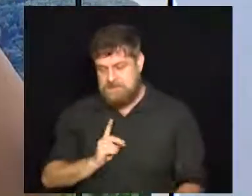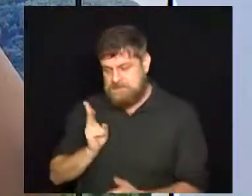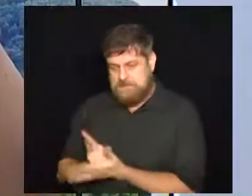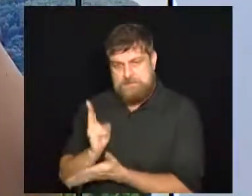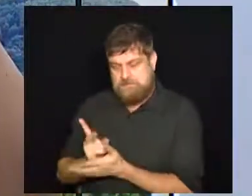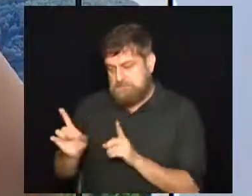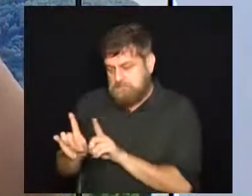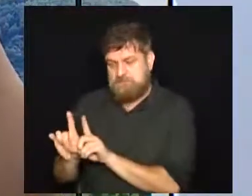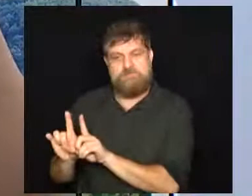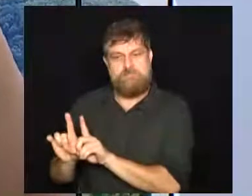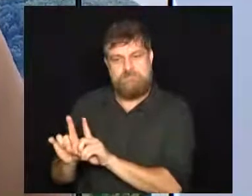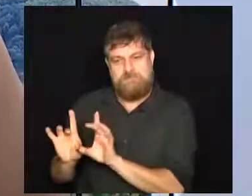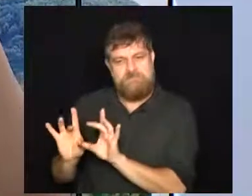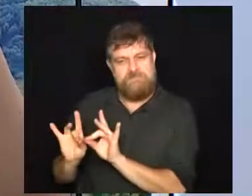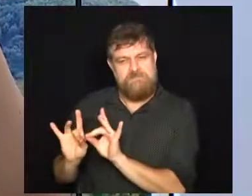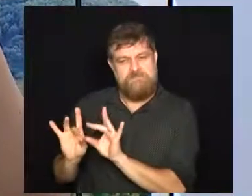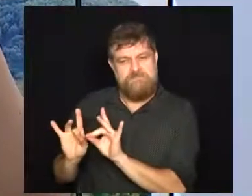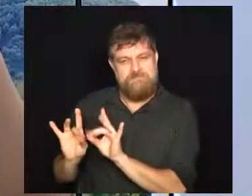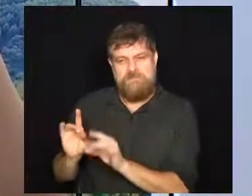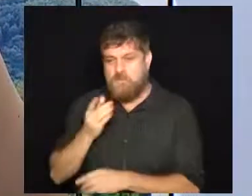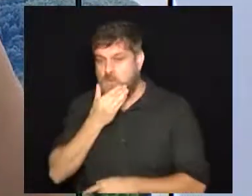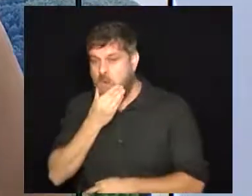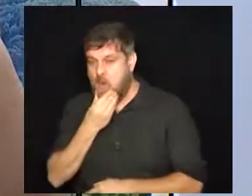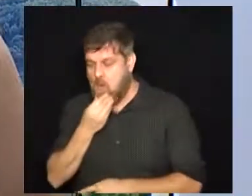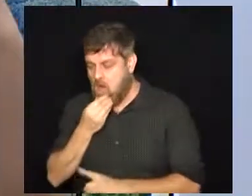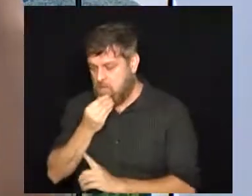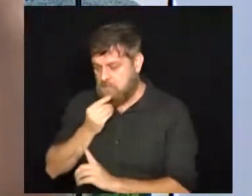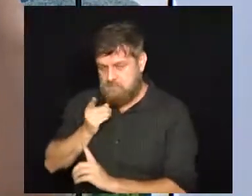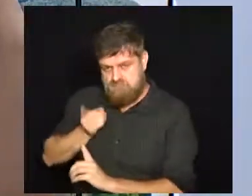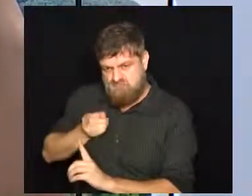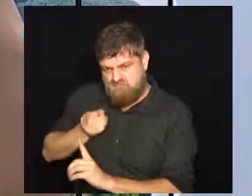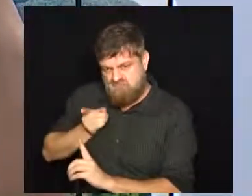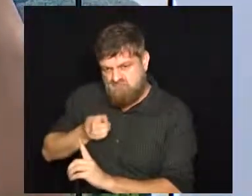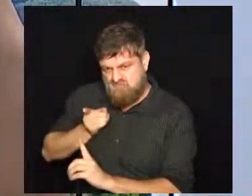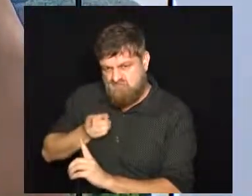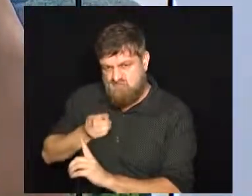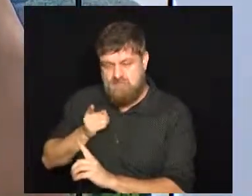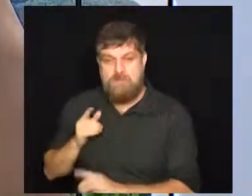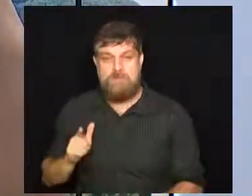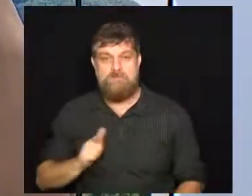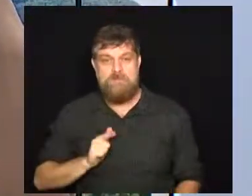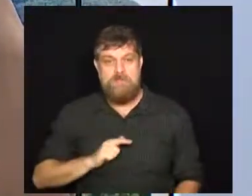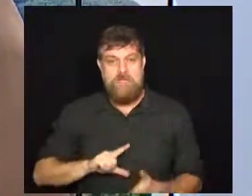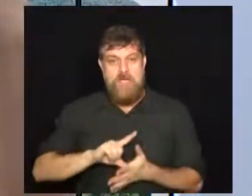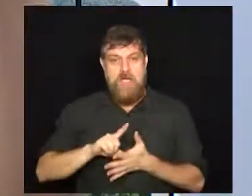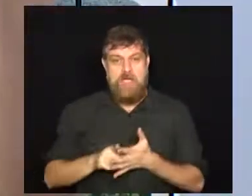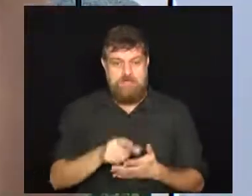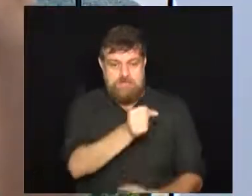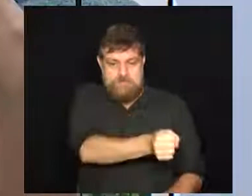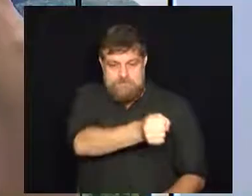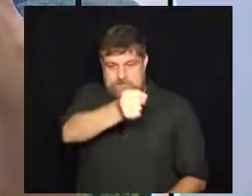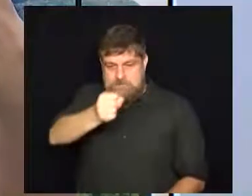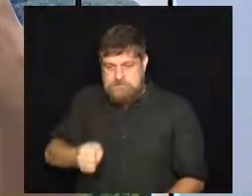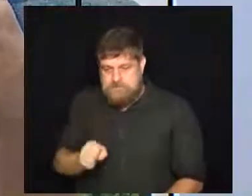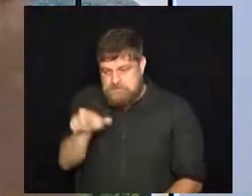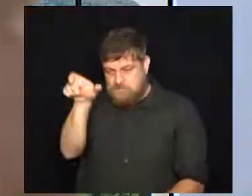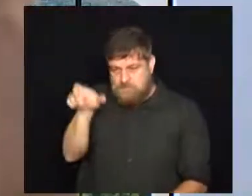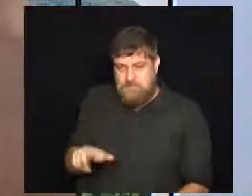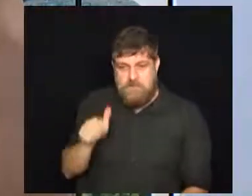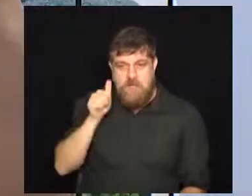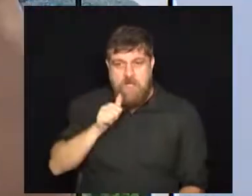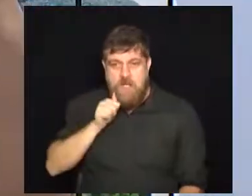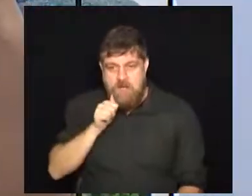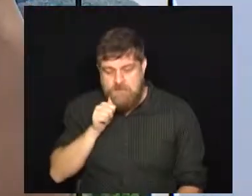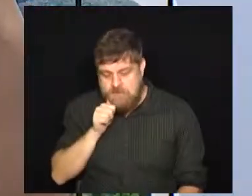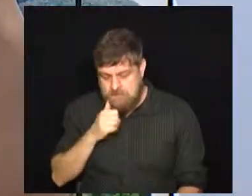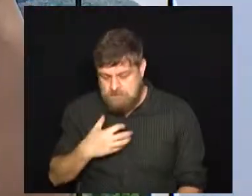ele. A partir desse momento que ele isolou, ele começa a desconstruir